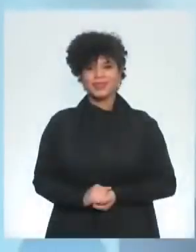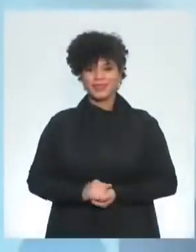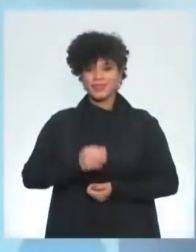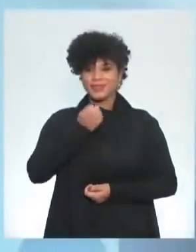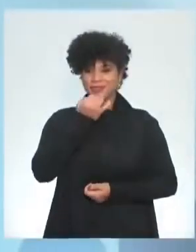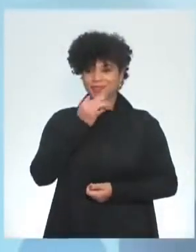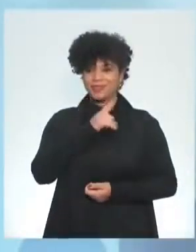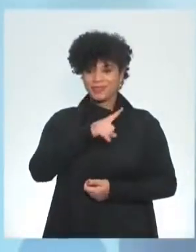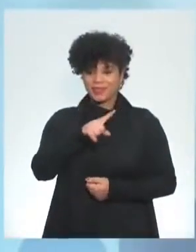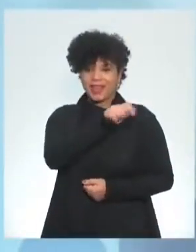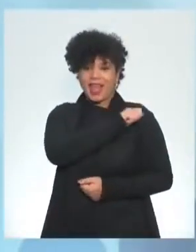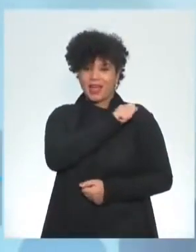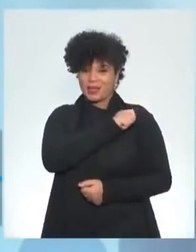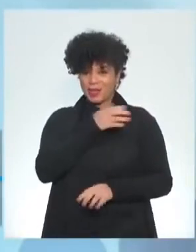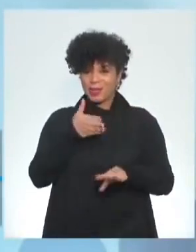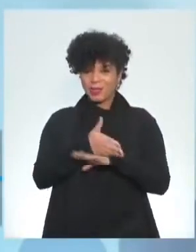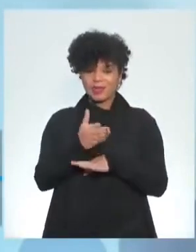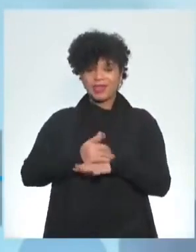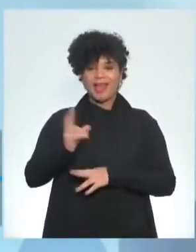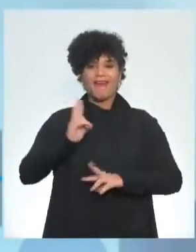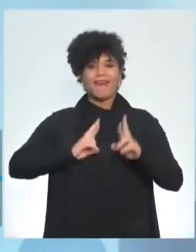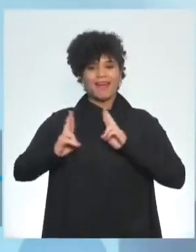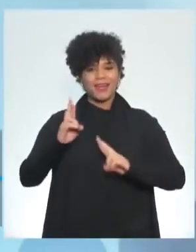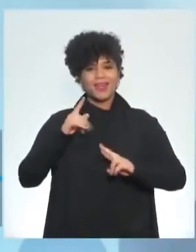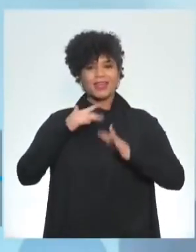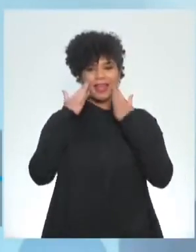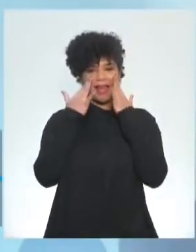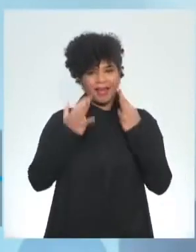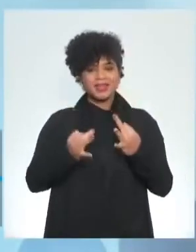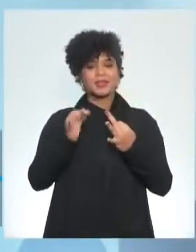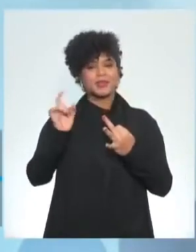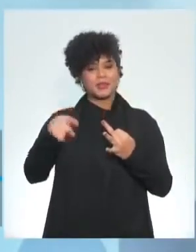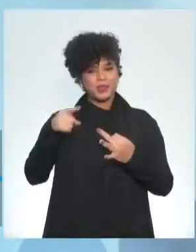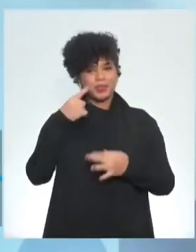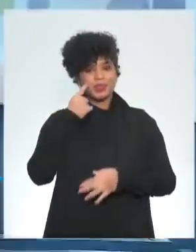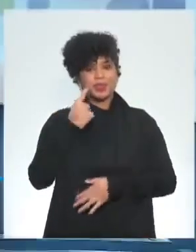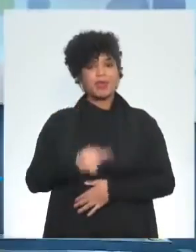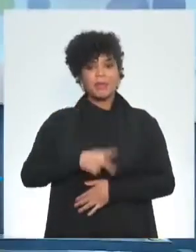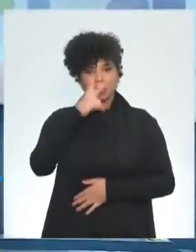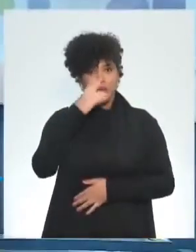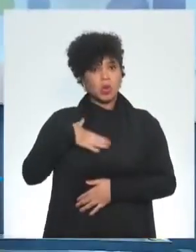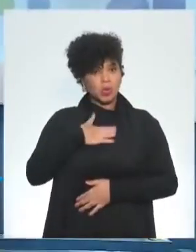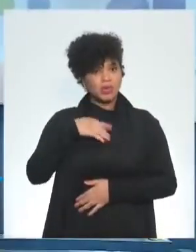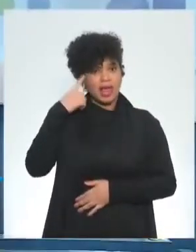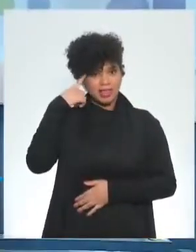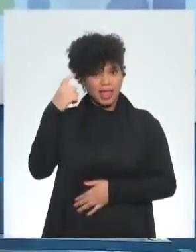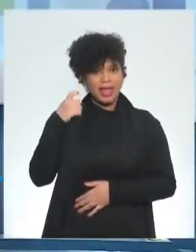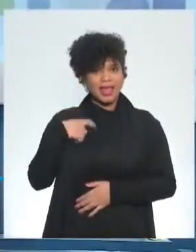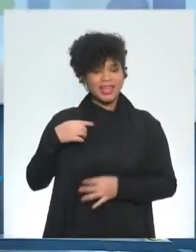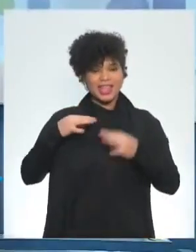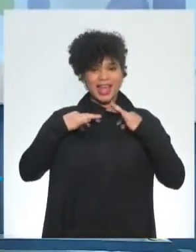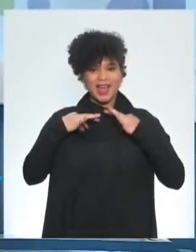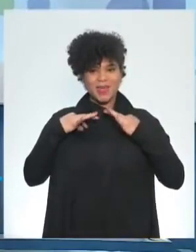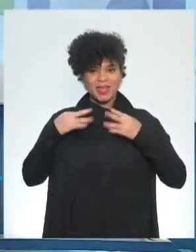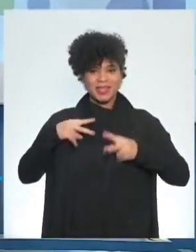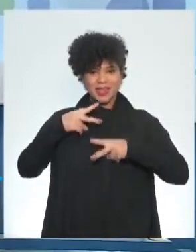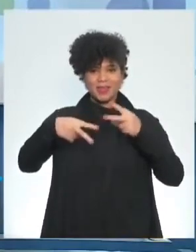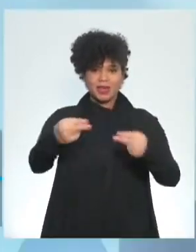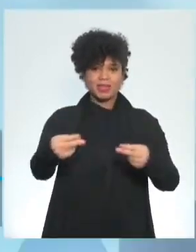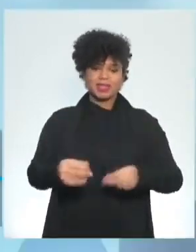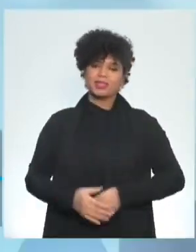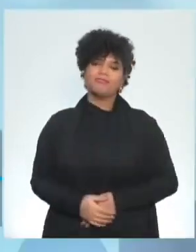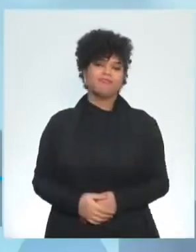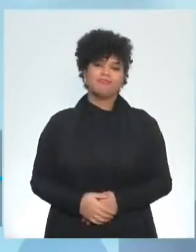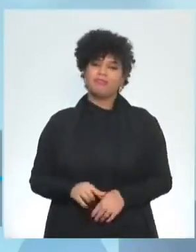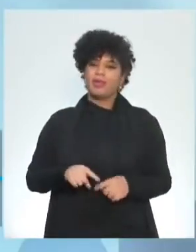Muito bons, estudantes. Parabéns pelas respostas. Estão atentos aí, né? Olha, o pessoal gostou da minha ideia aqui, da camiseta, né? Mas não deu para verificar